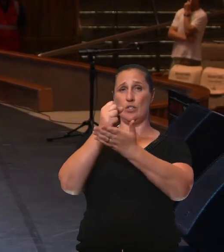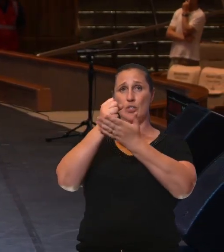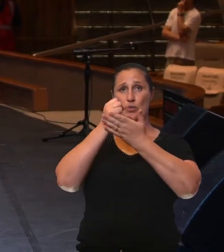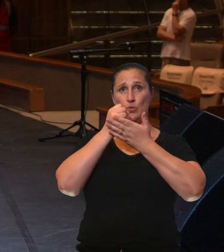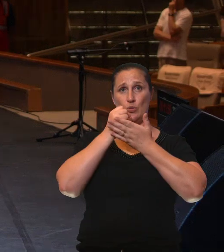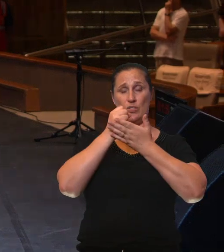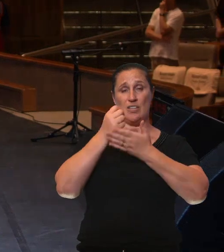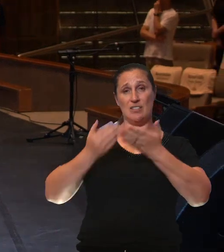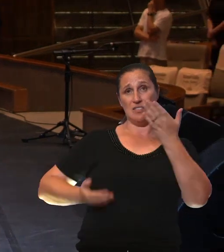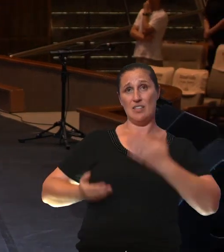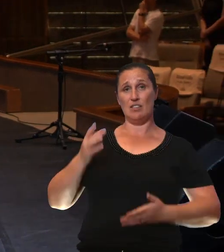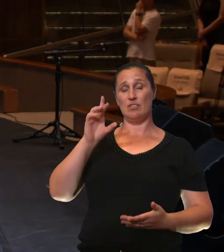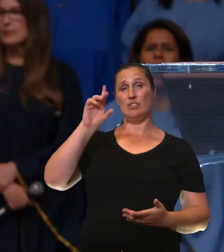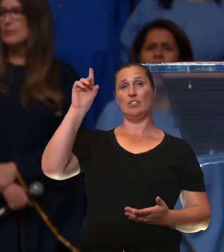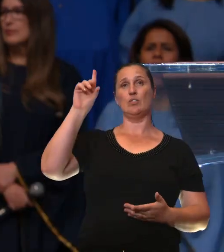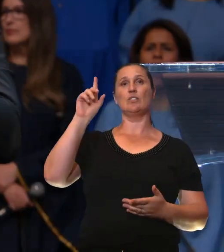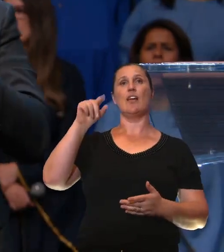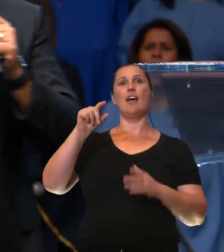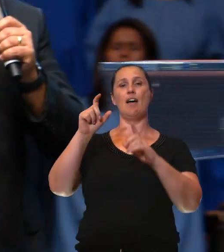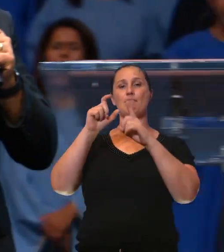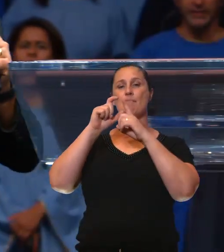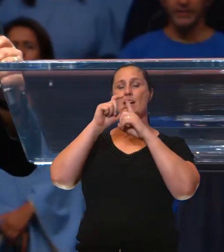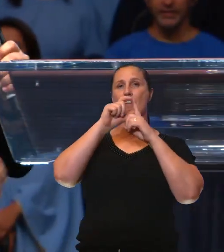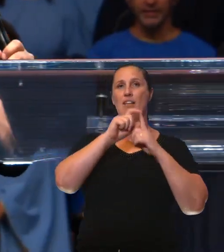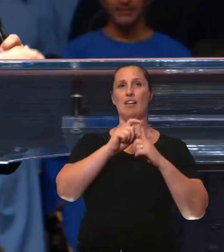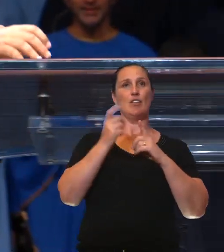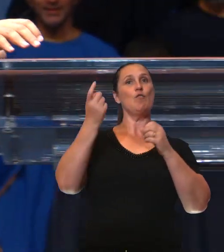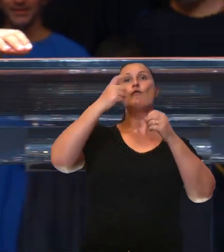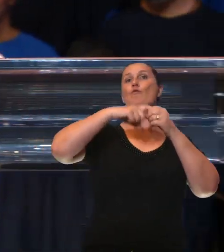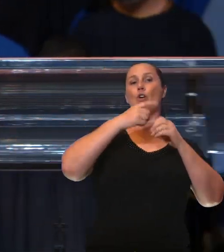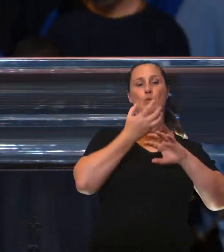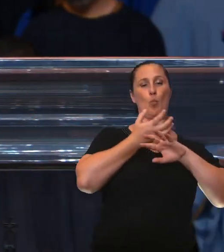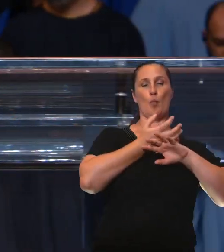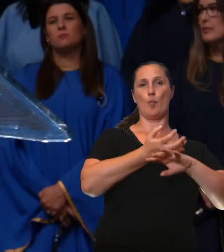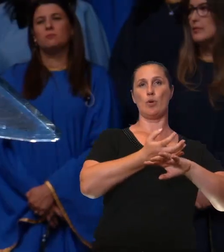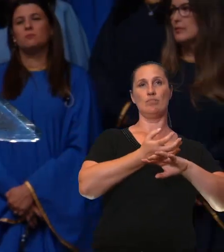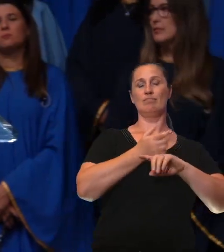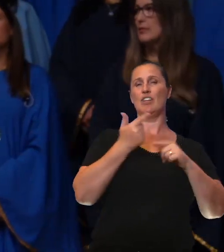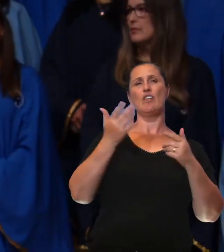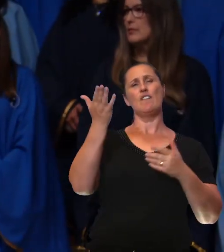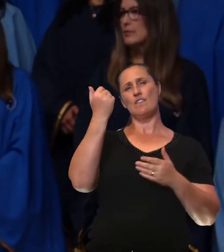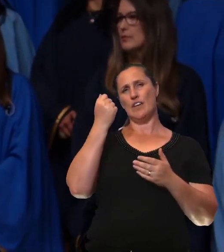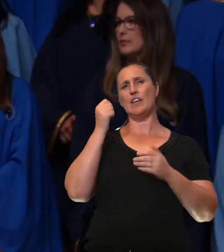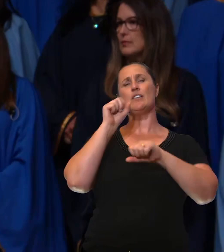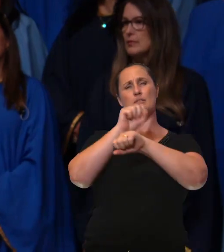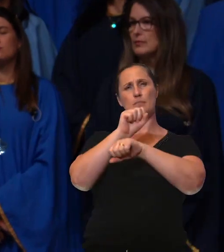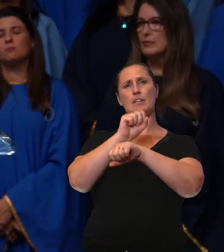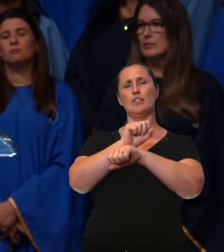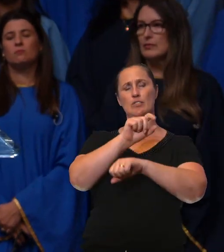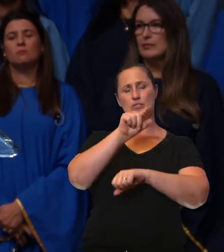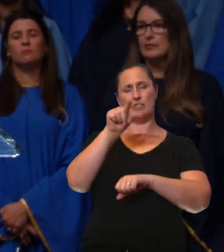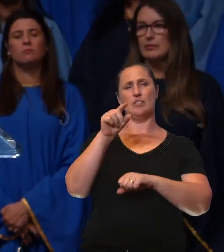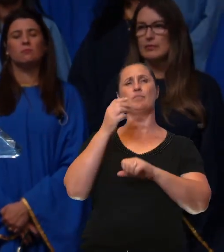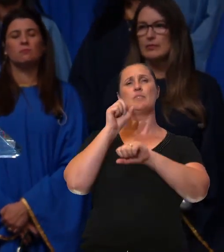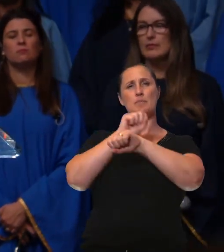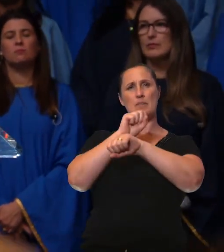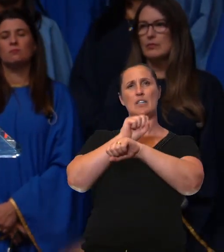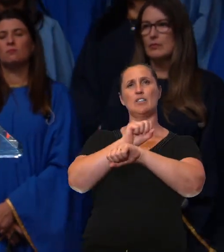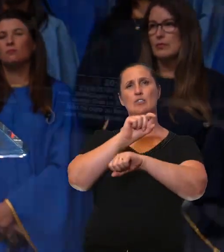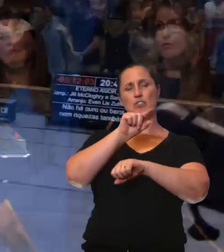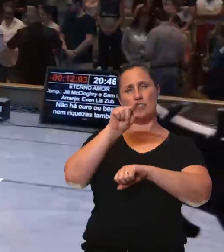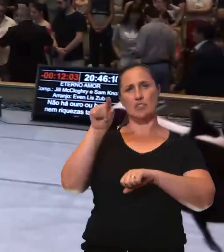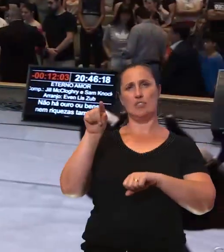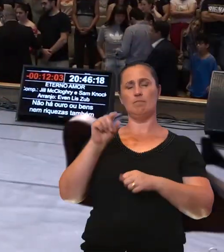a palavra. Ela não volta vazia. Venha, eu estou te esperando. Estou te esperando.